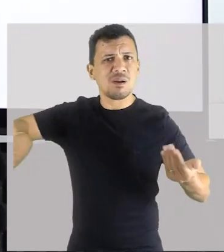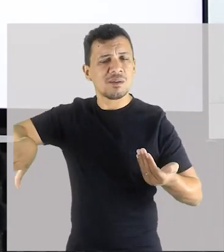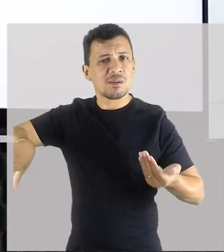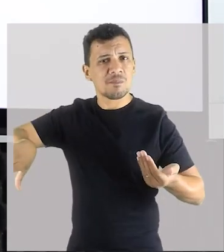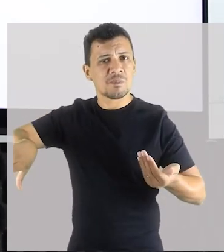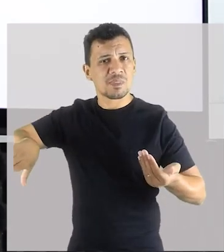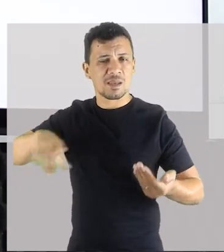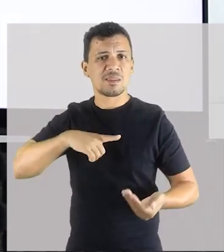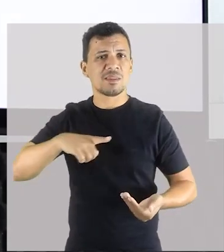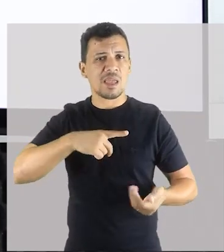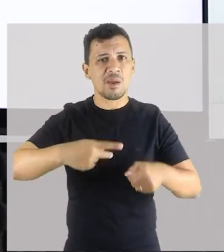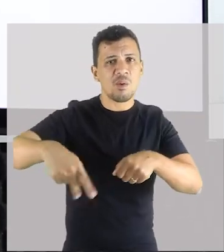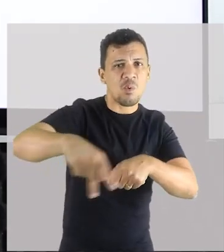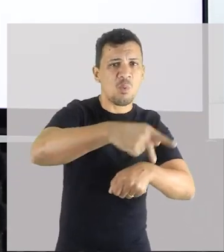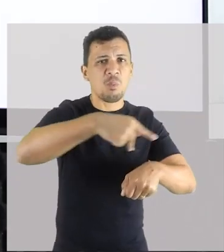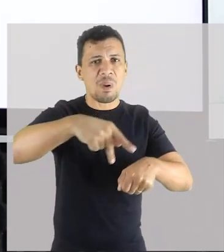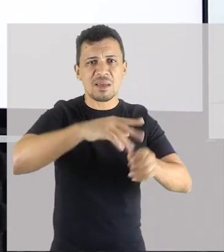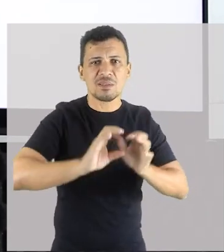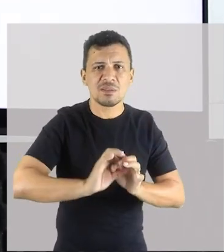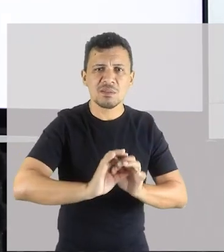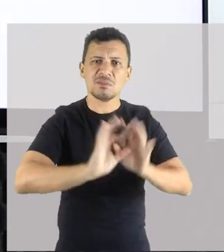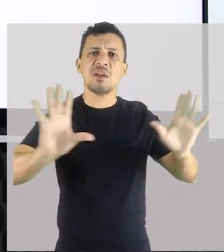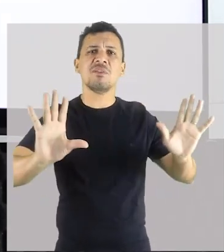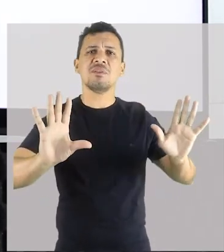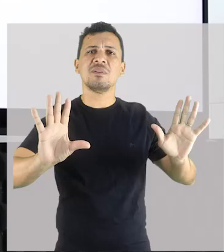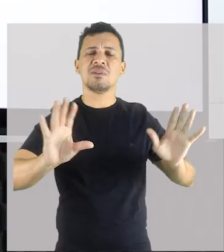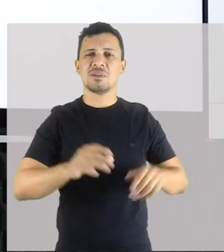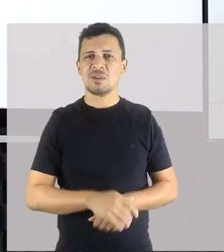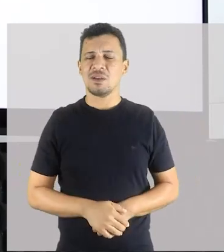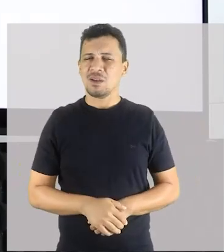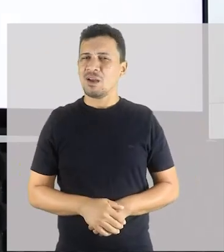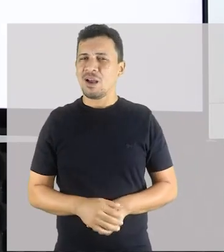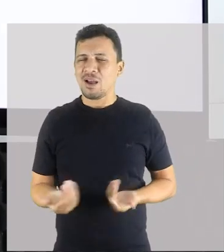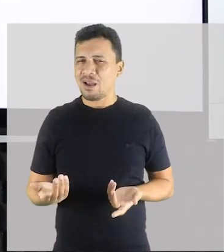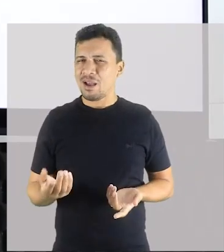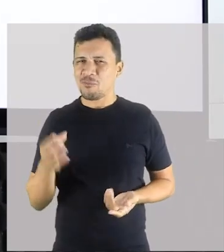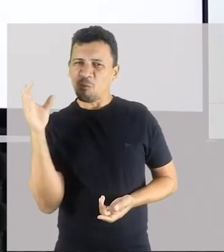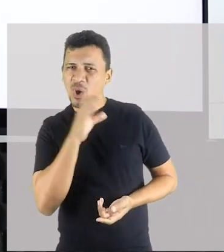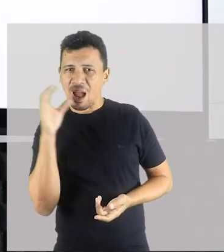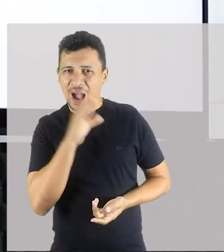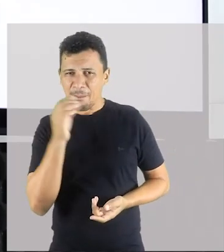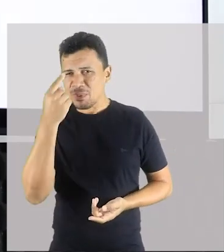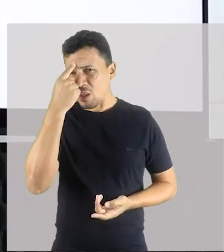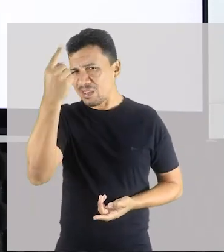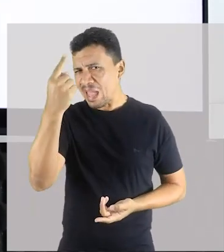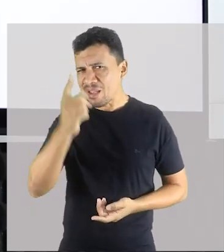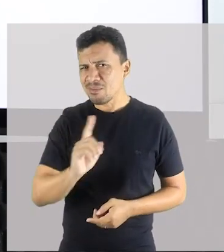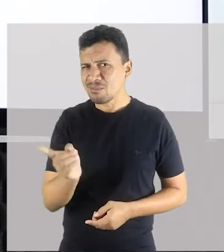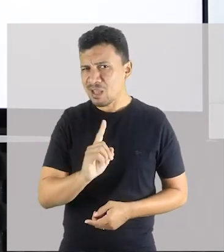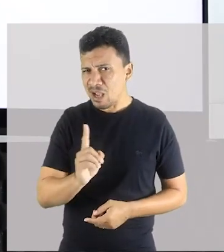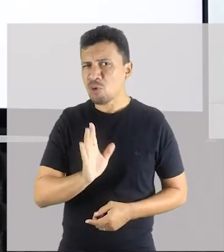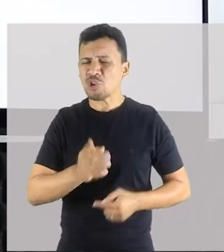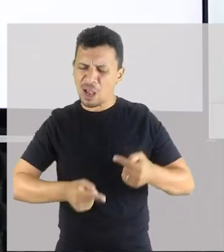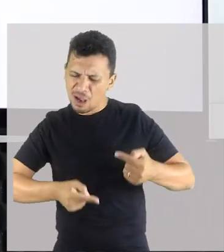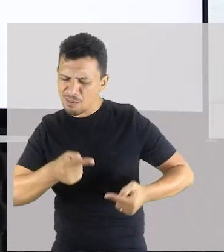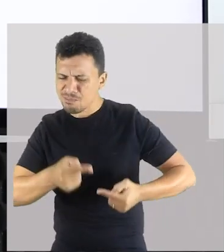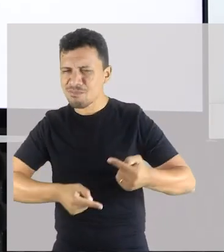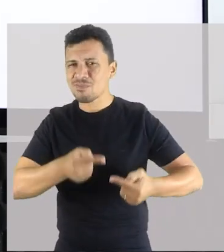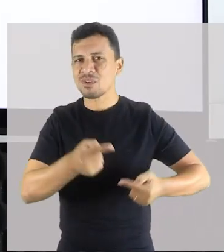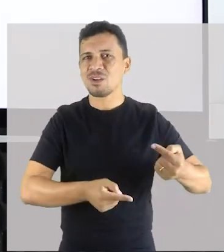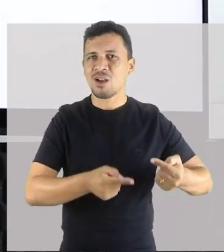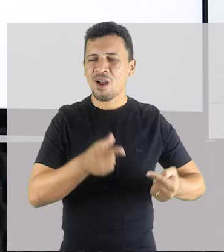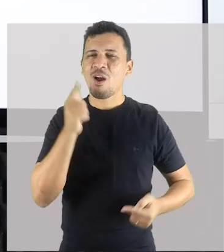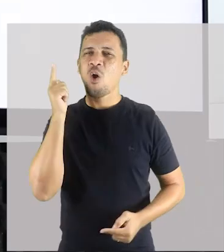a nossa própria nação. Então essas ideias, claro, não nasceram do dia para a noite. Elas já estavam nas discussões, mas ganharam fôlego